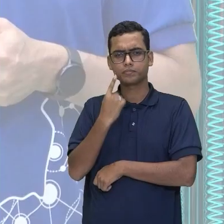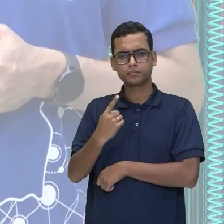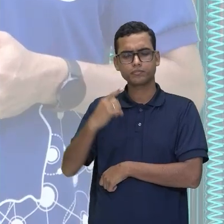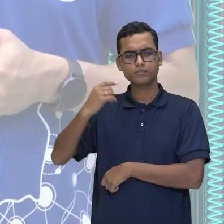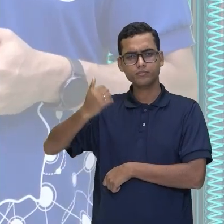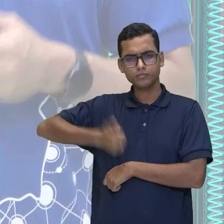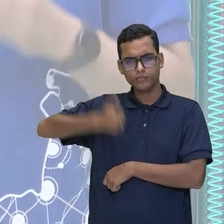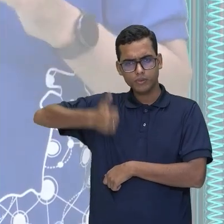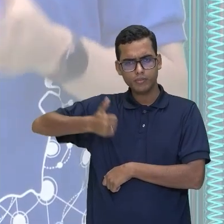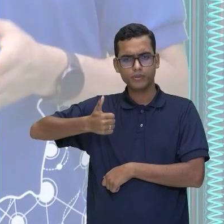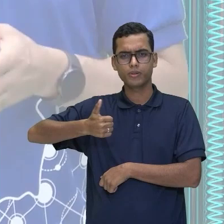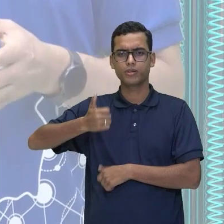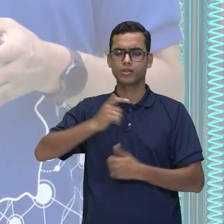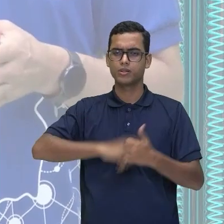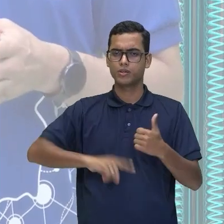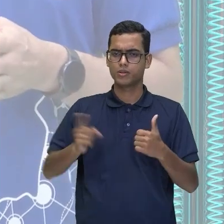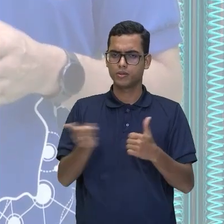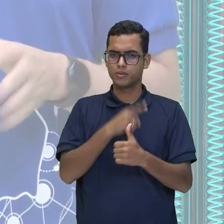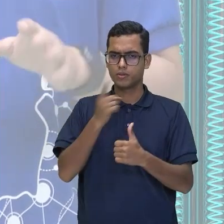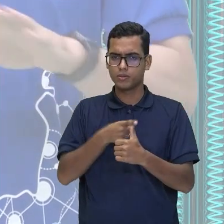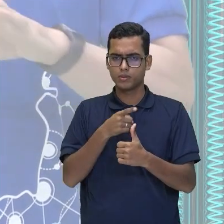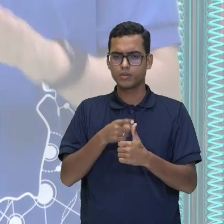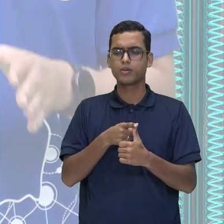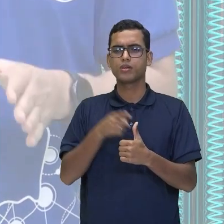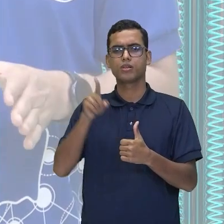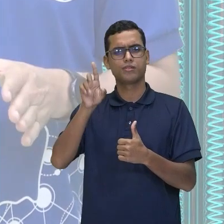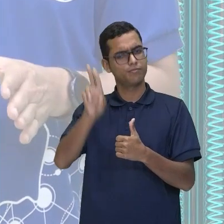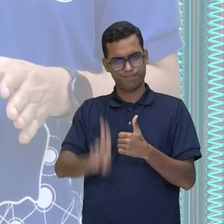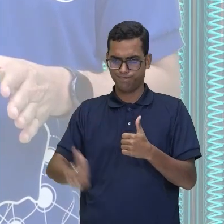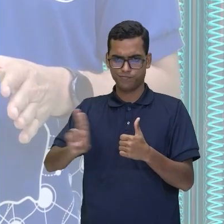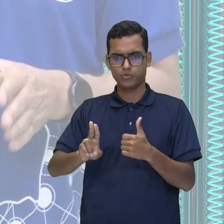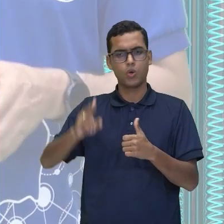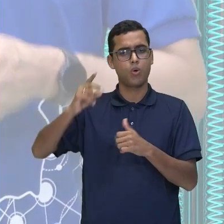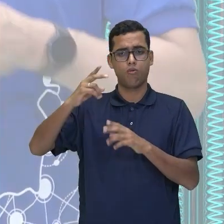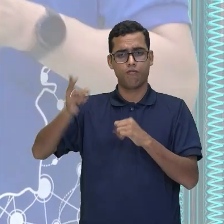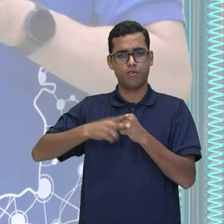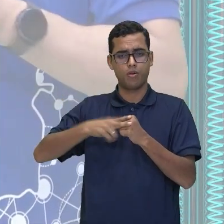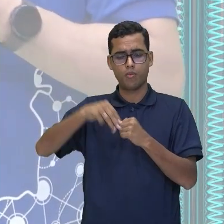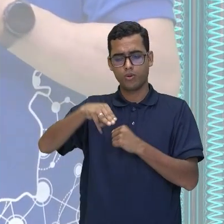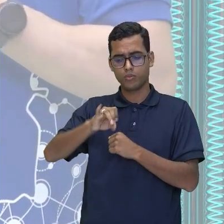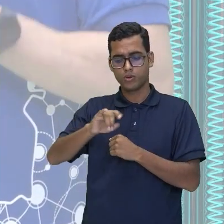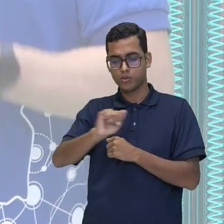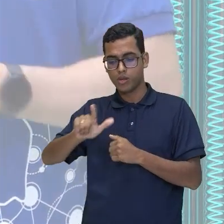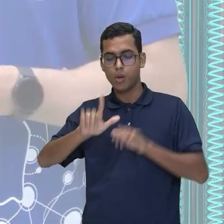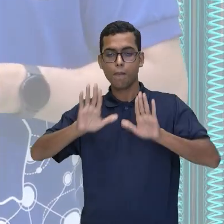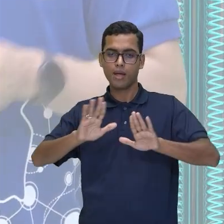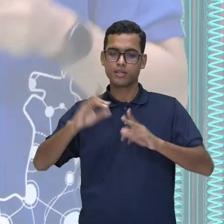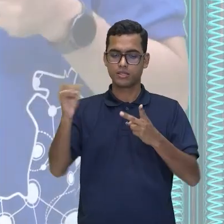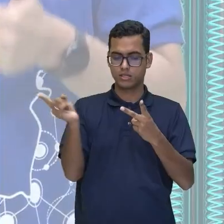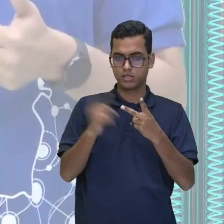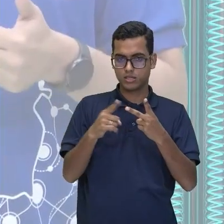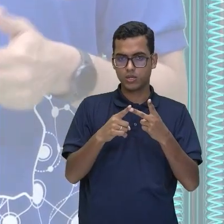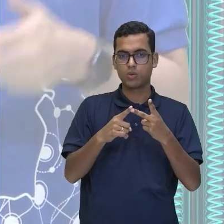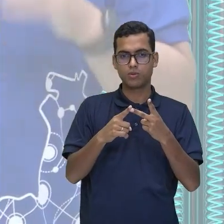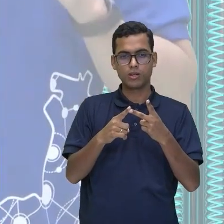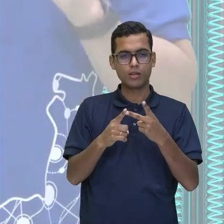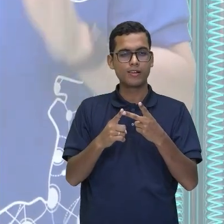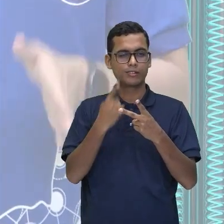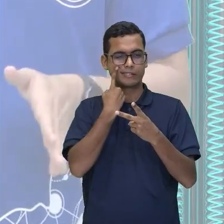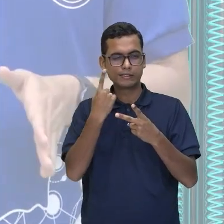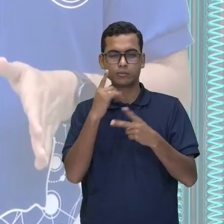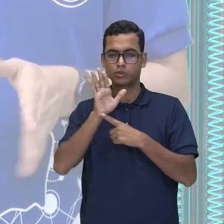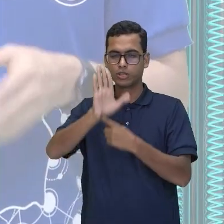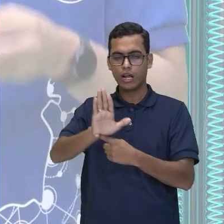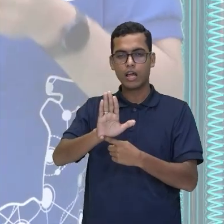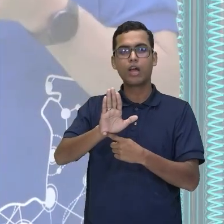na segunda ele utilizou o verbo modal. Isso faz toda a diferença, tá? Eu posso perguntar diretamente, posso, é errado?